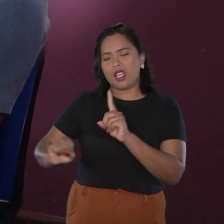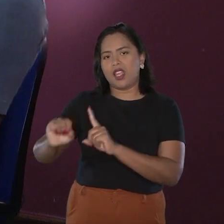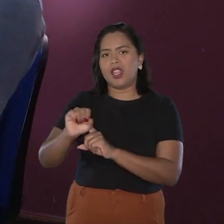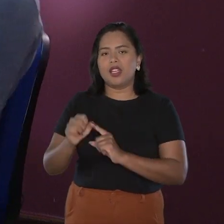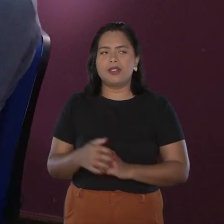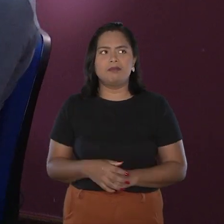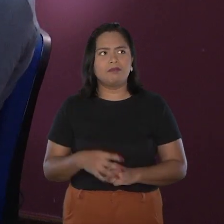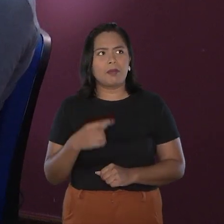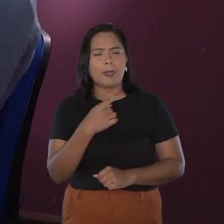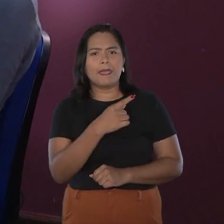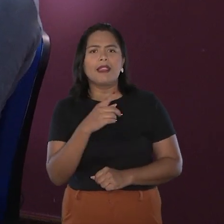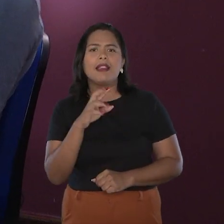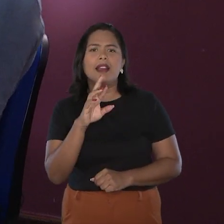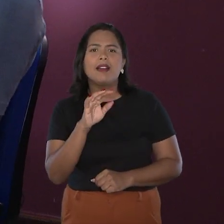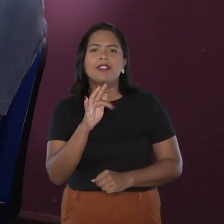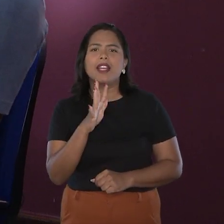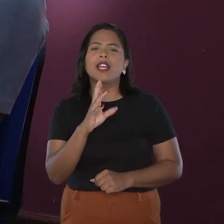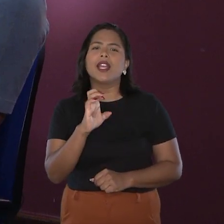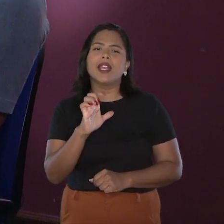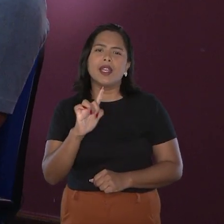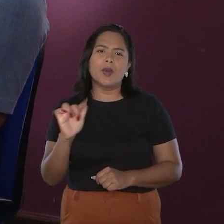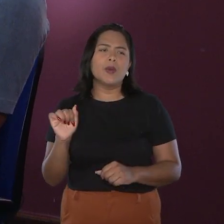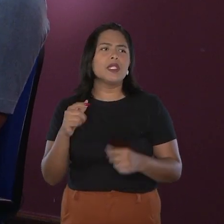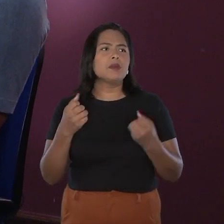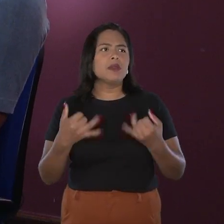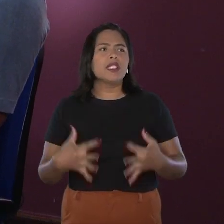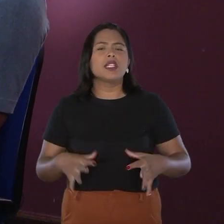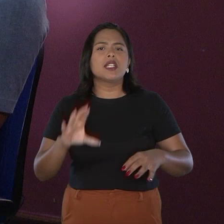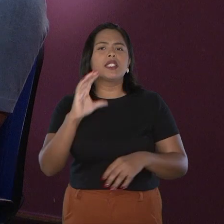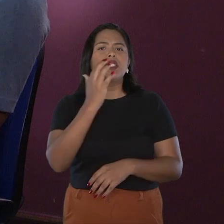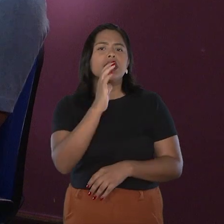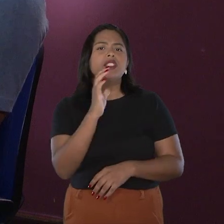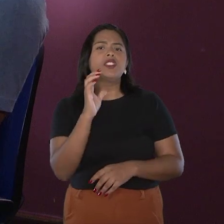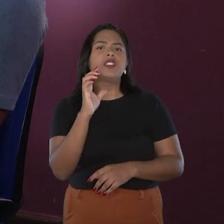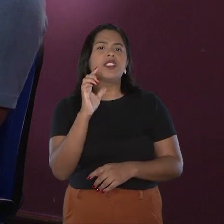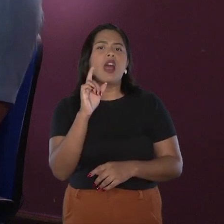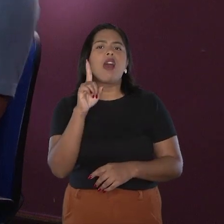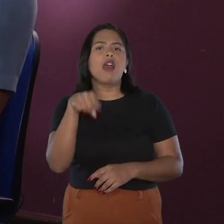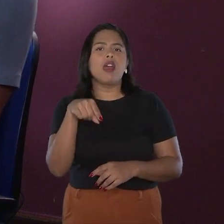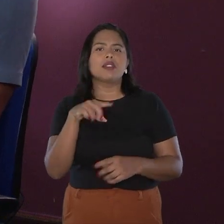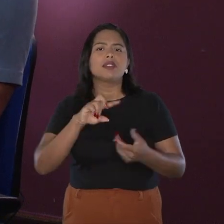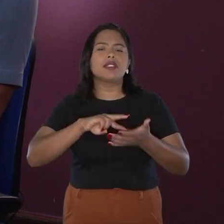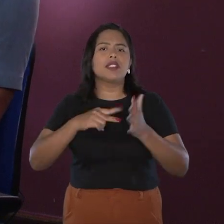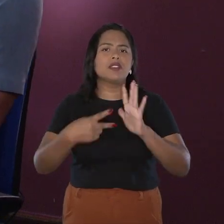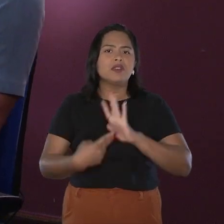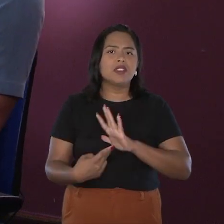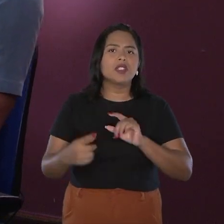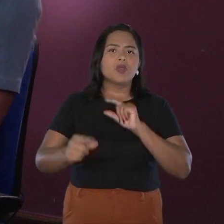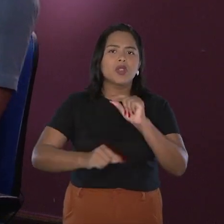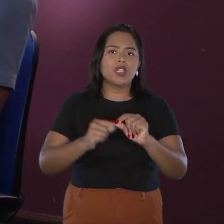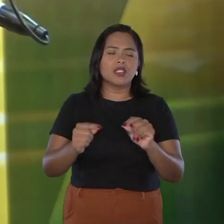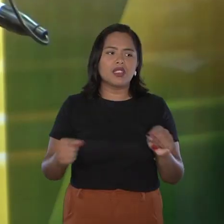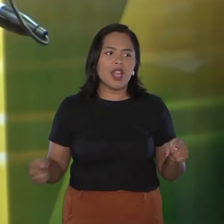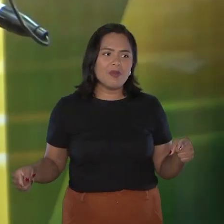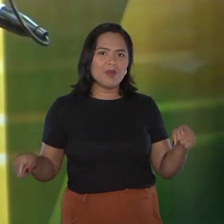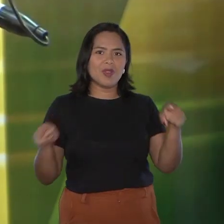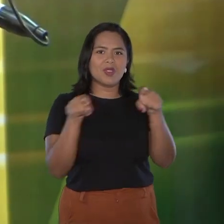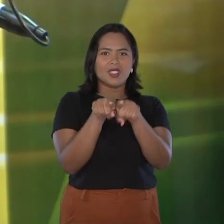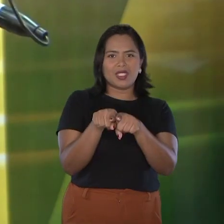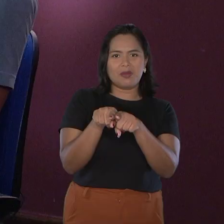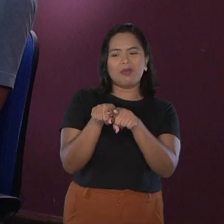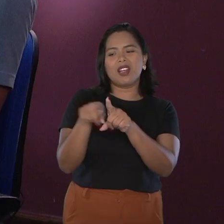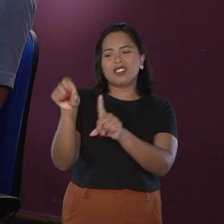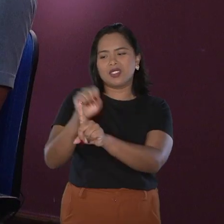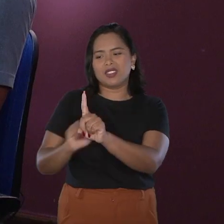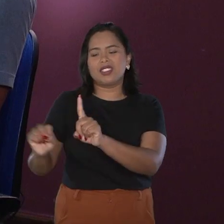e quando o Rafael fala científico não é aproximar essa parte científica da sociedade mesmo da população eu